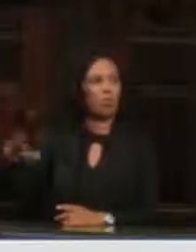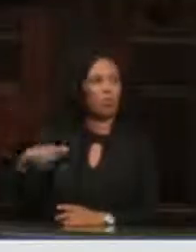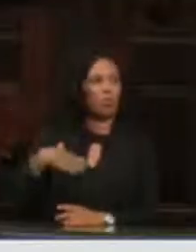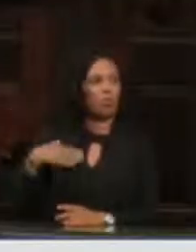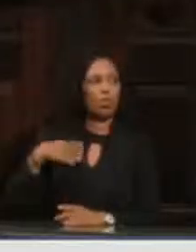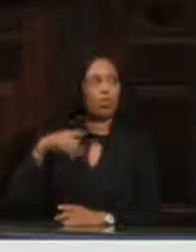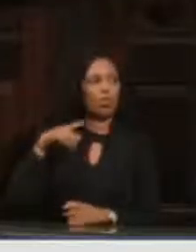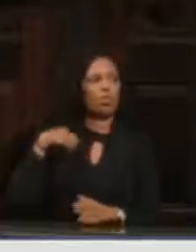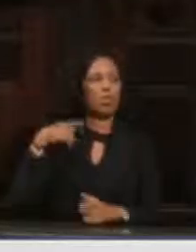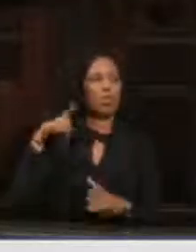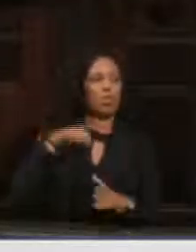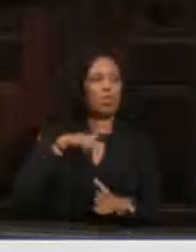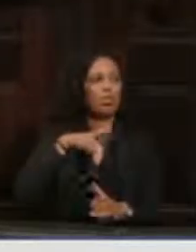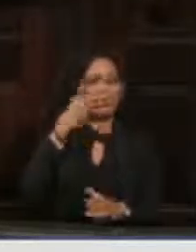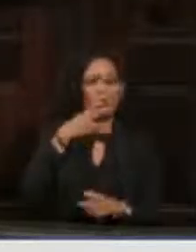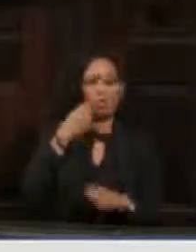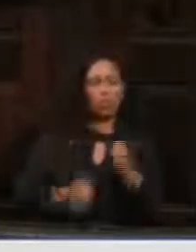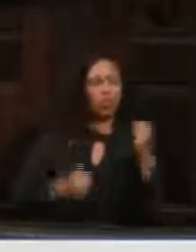de polícia